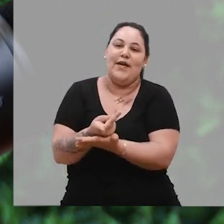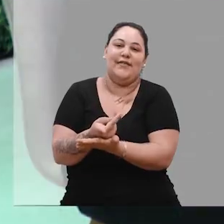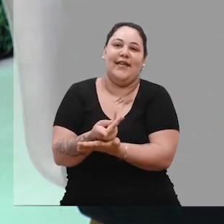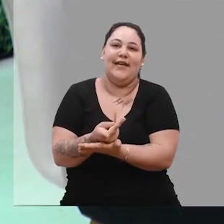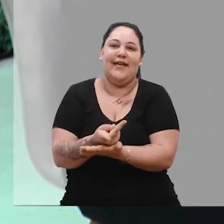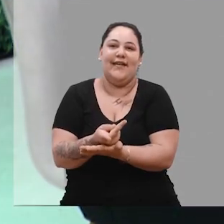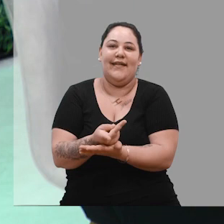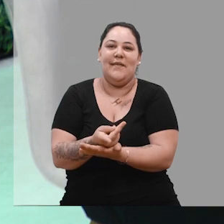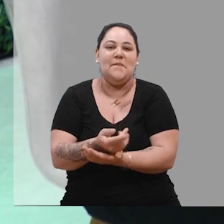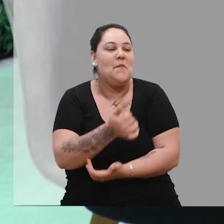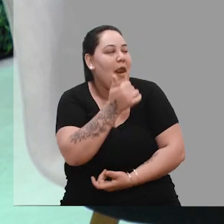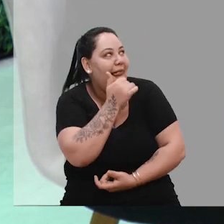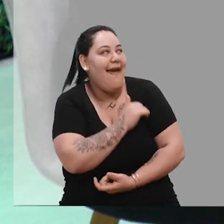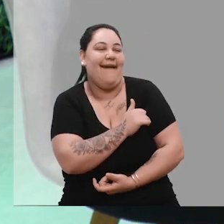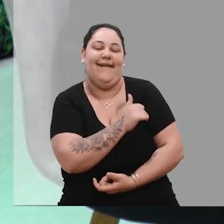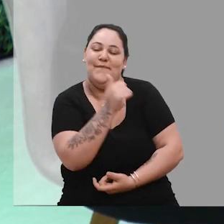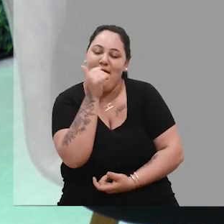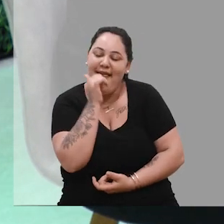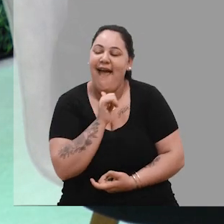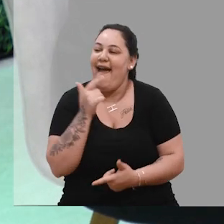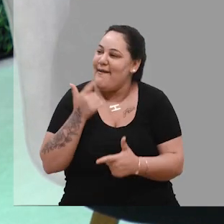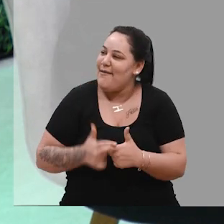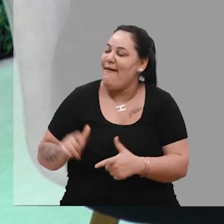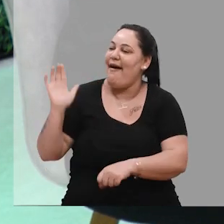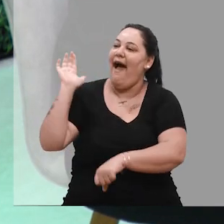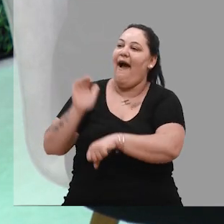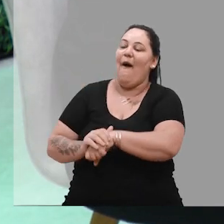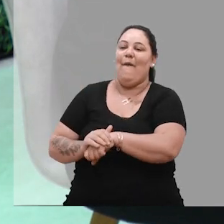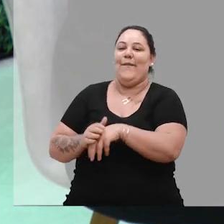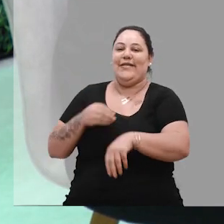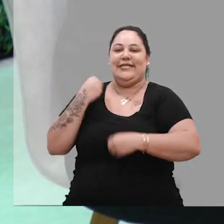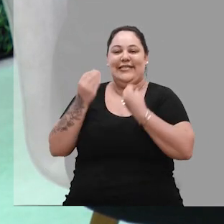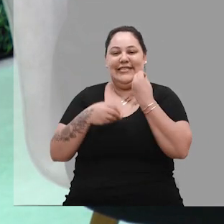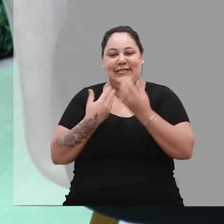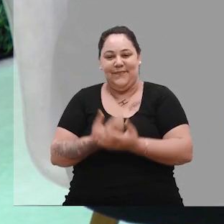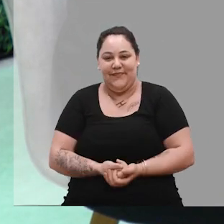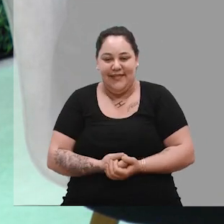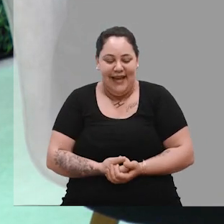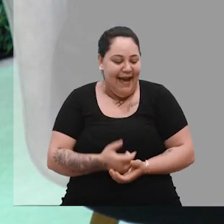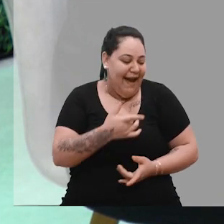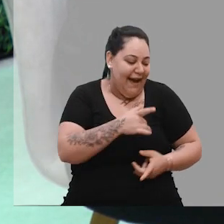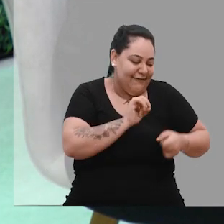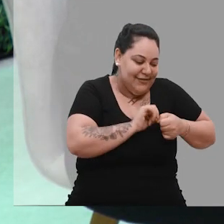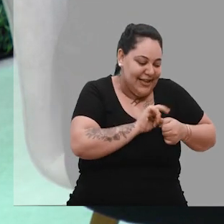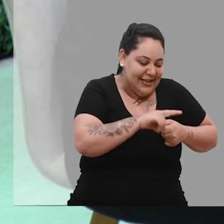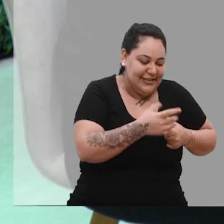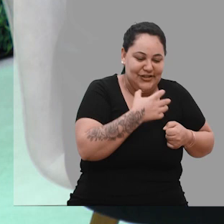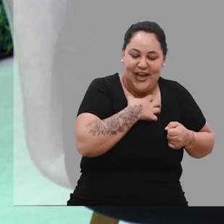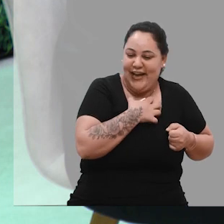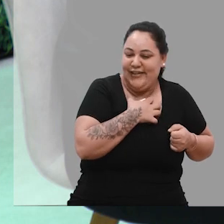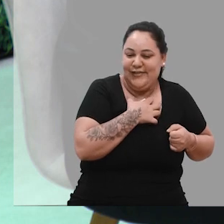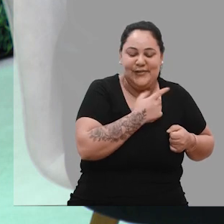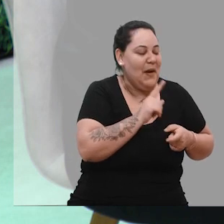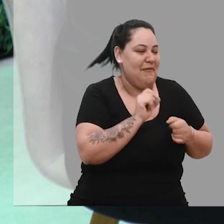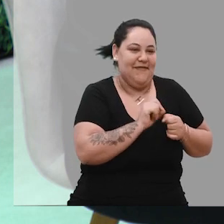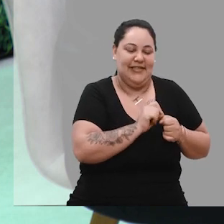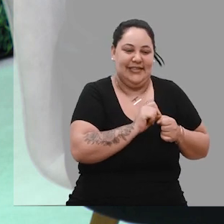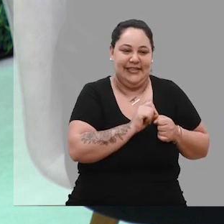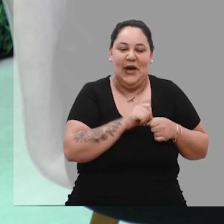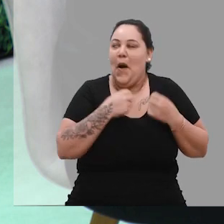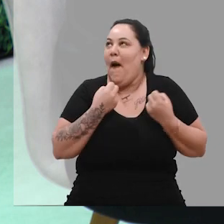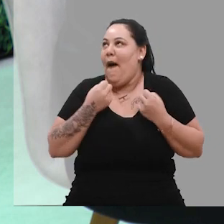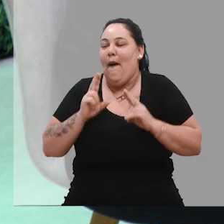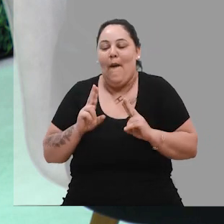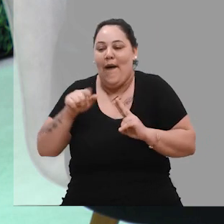não dar mulheres certo. E o problema da culpa. E se eu fizer assim, e daí não era para ser feito dessa forma, tinha uma forma melhor para